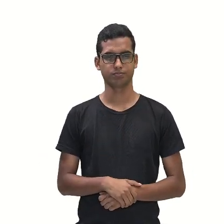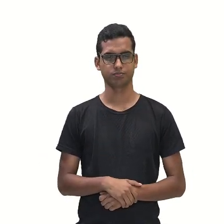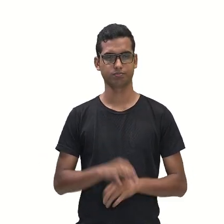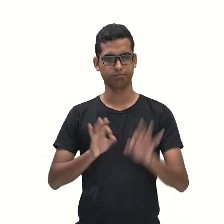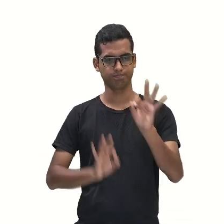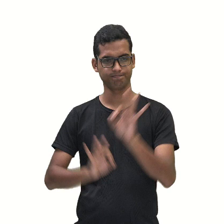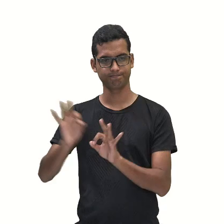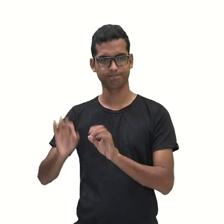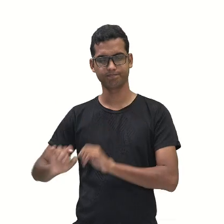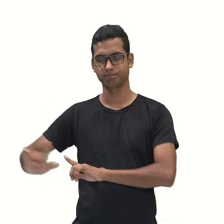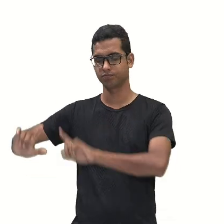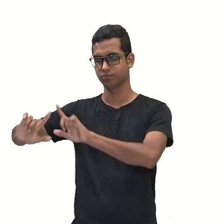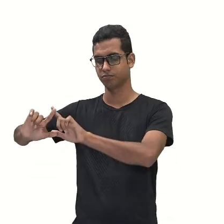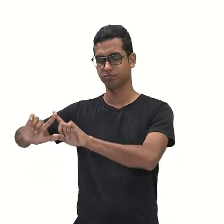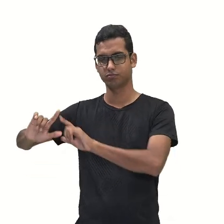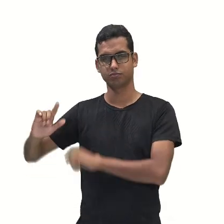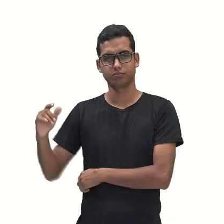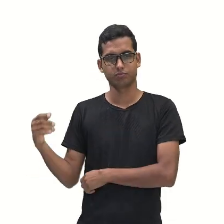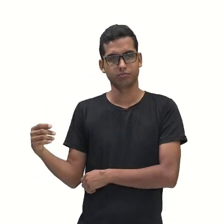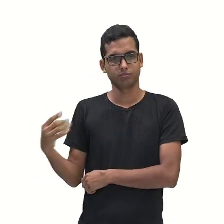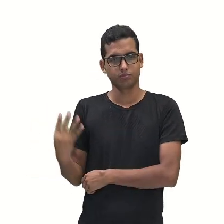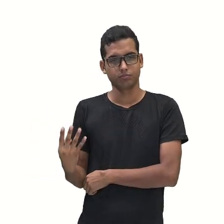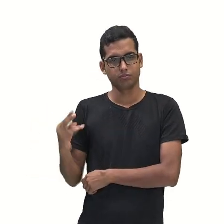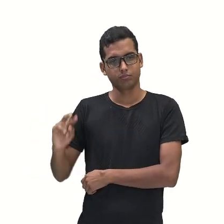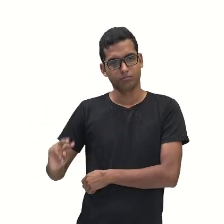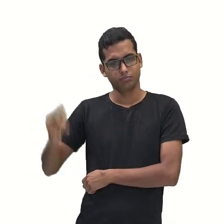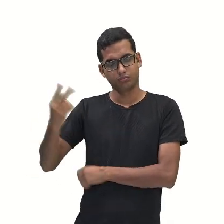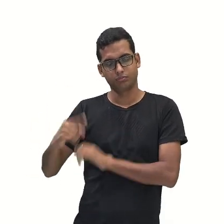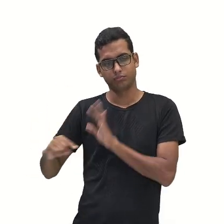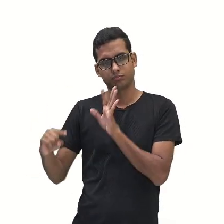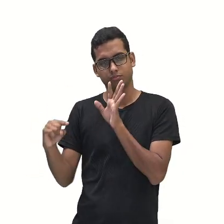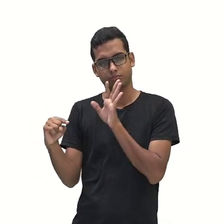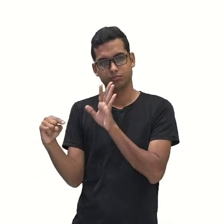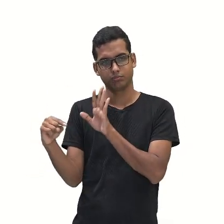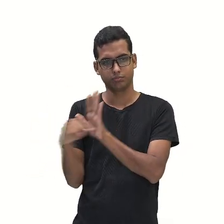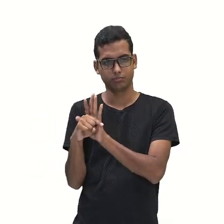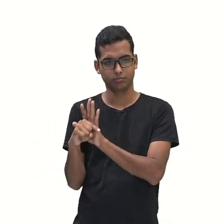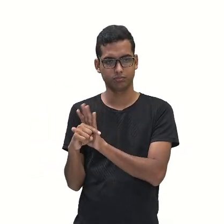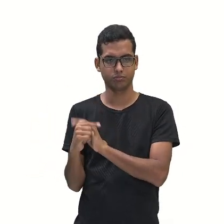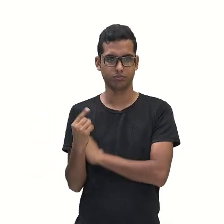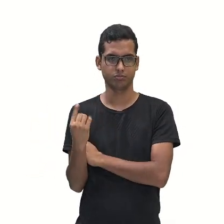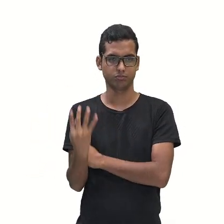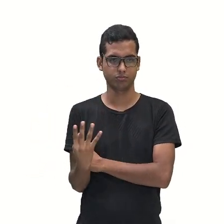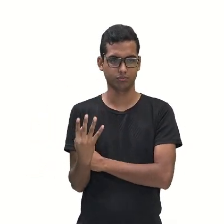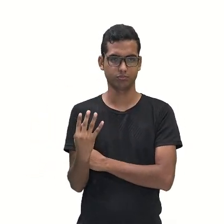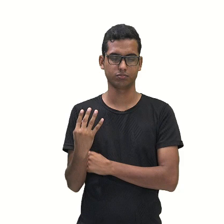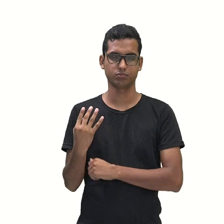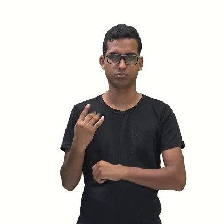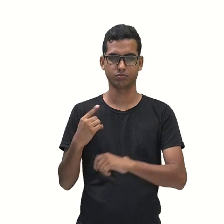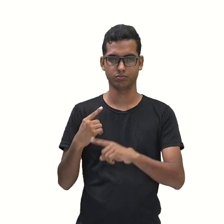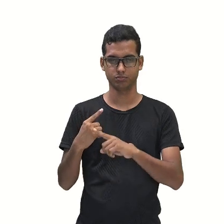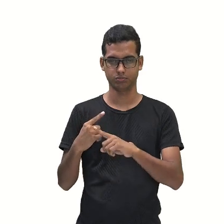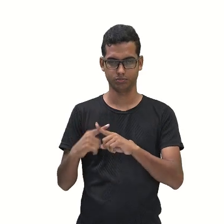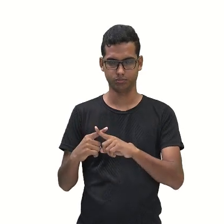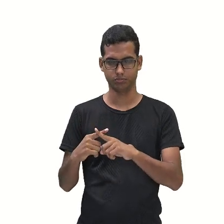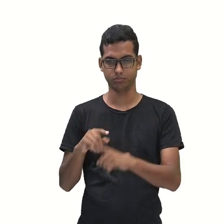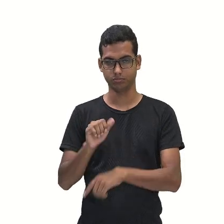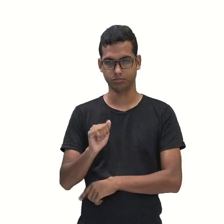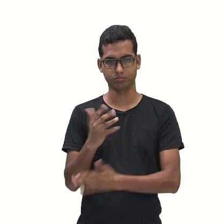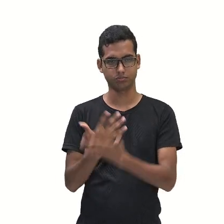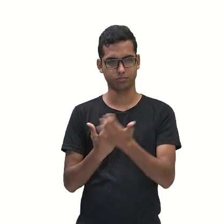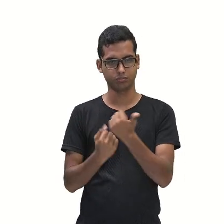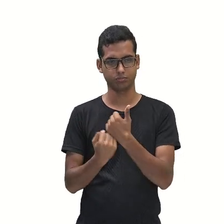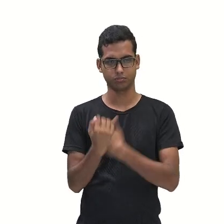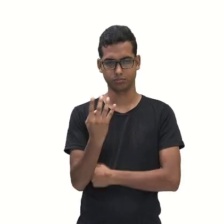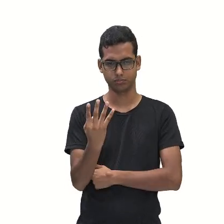4 ao quadrado, menos 4, o a também é 4 e o c é 1. Fazendo